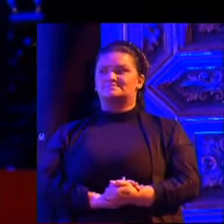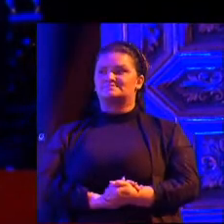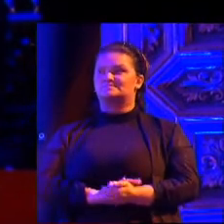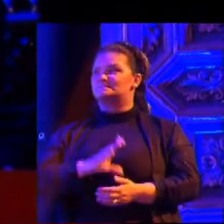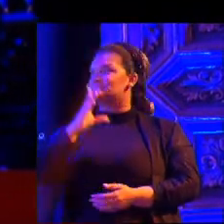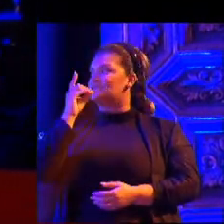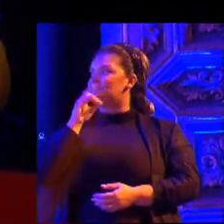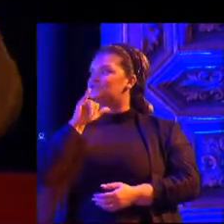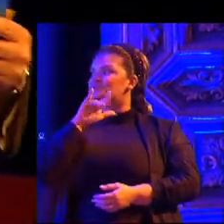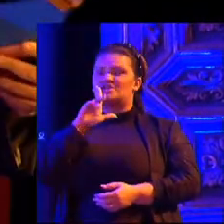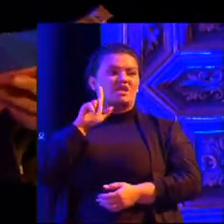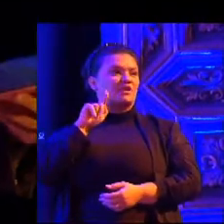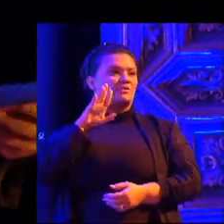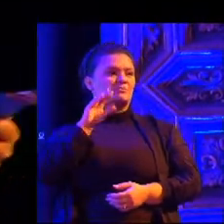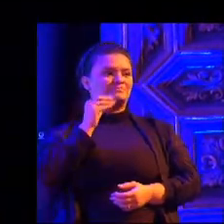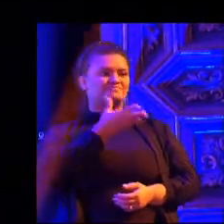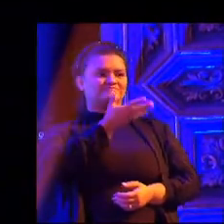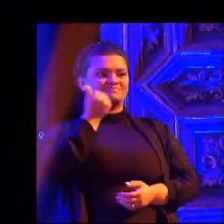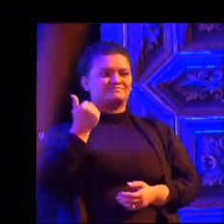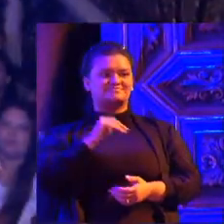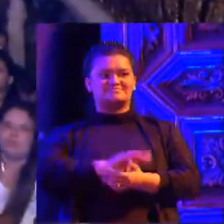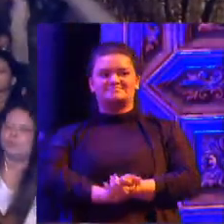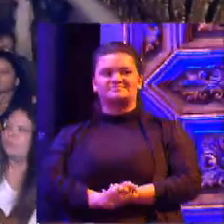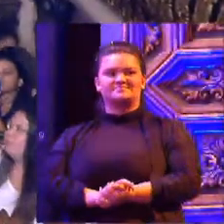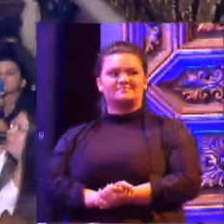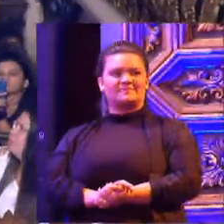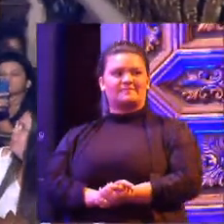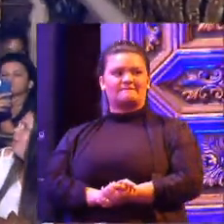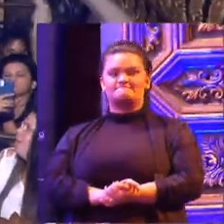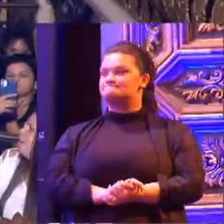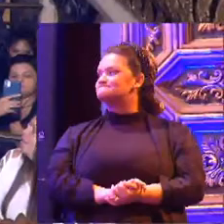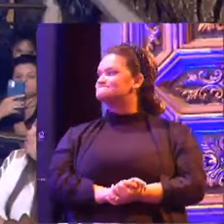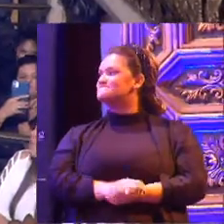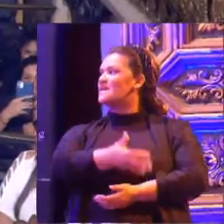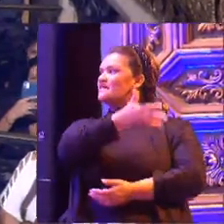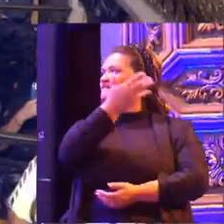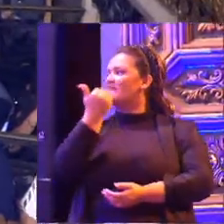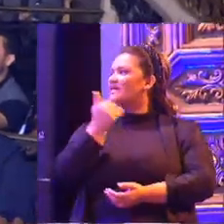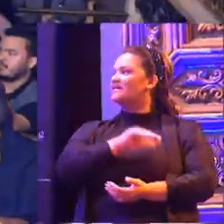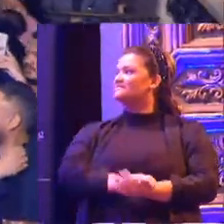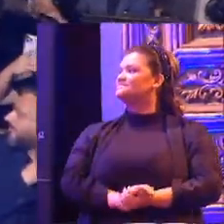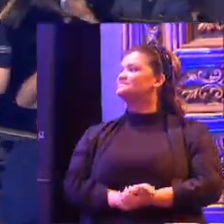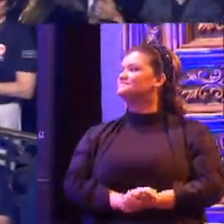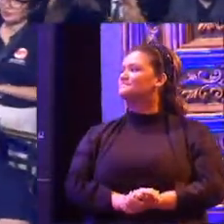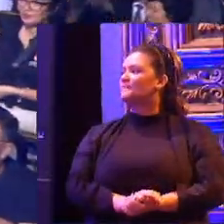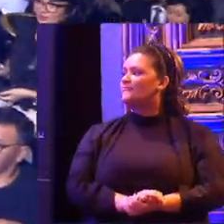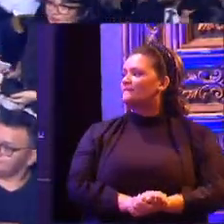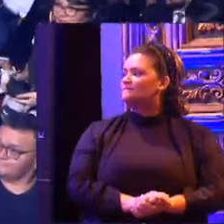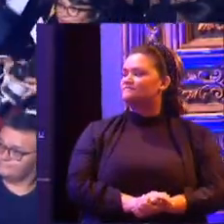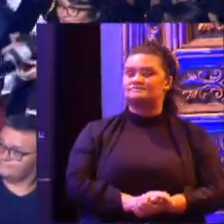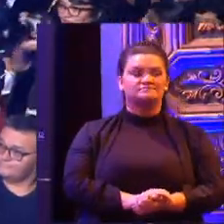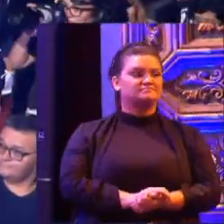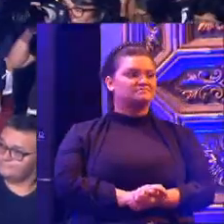Diego Xavier, Música Só Deus. Vem pro palco. Parabéns.